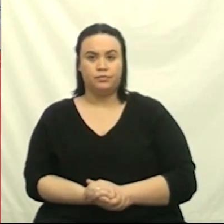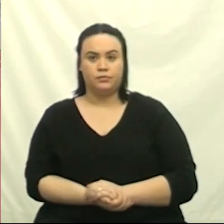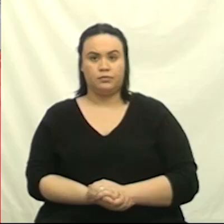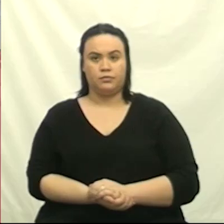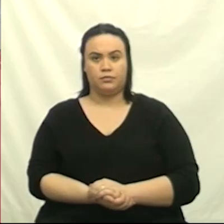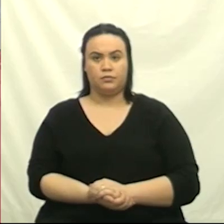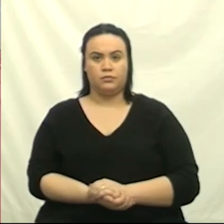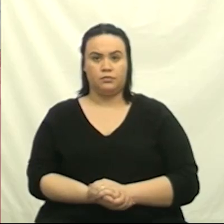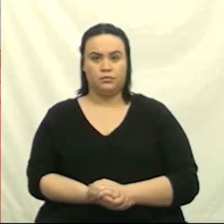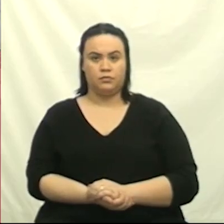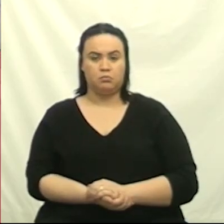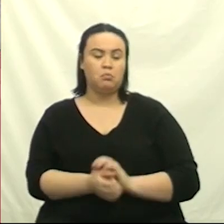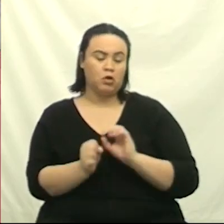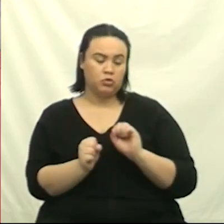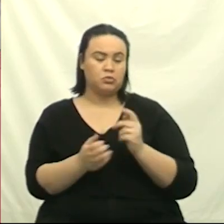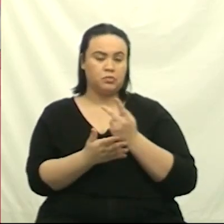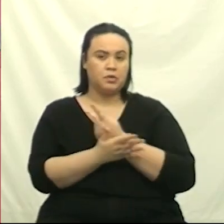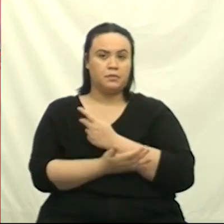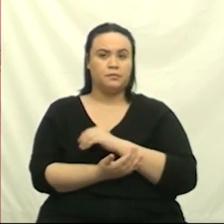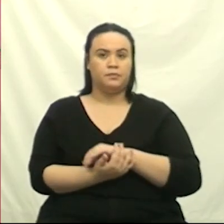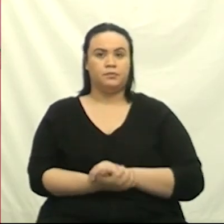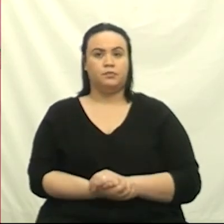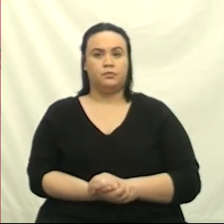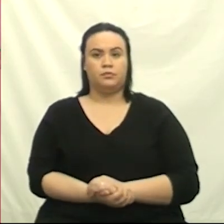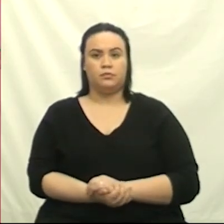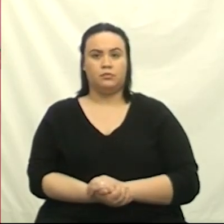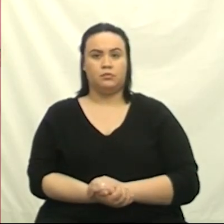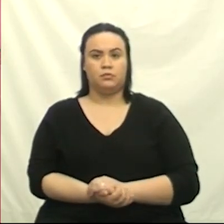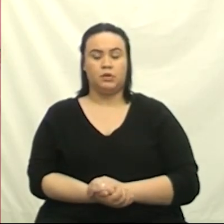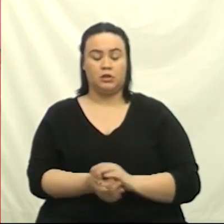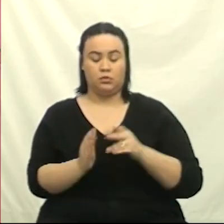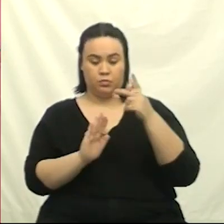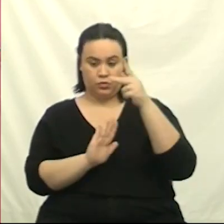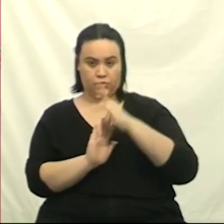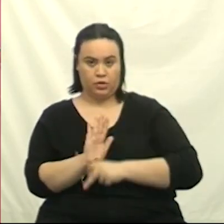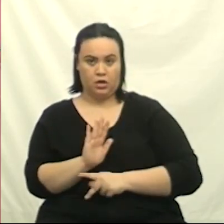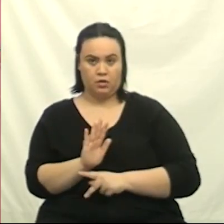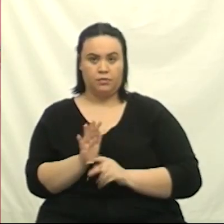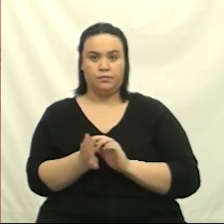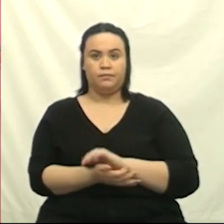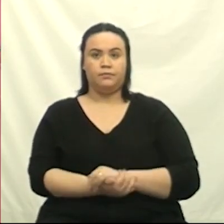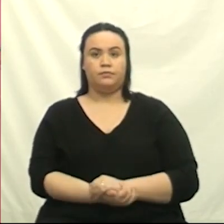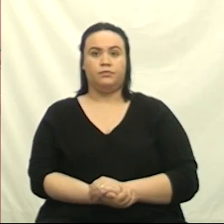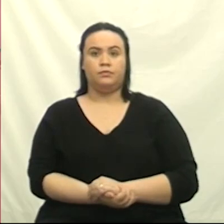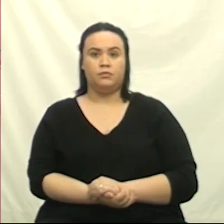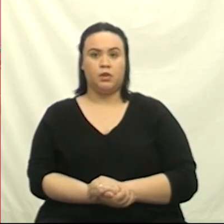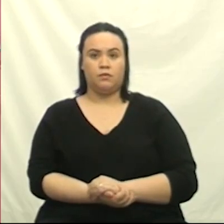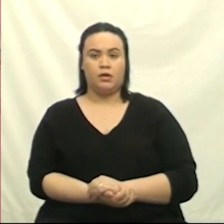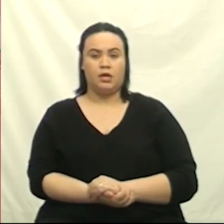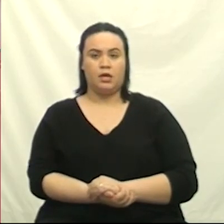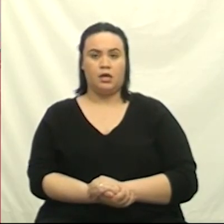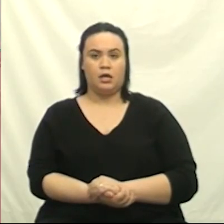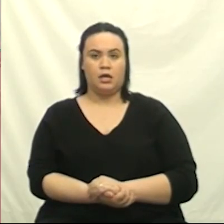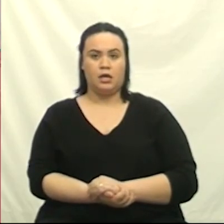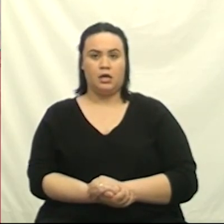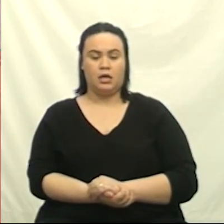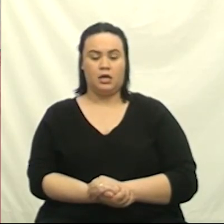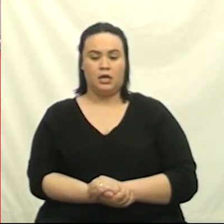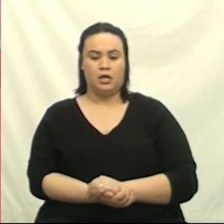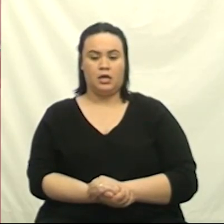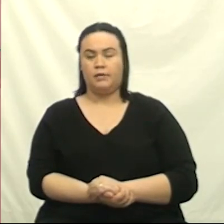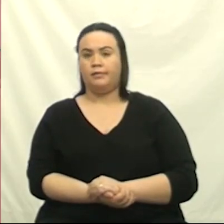pode acontecer isso e aqui esse projeto ele não é ilegal é um projeto legal